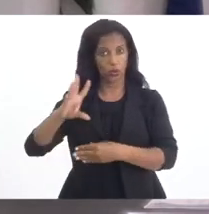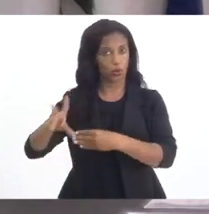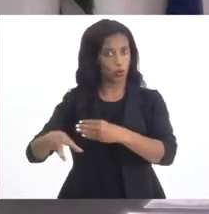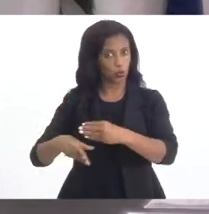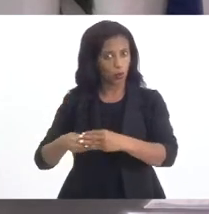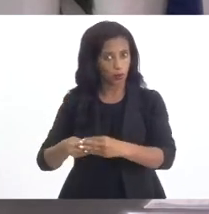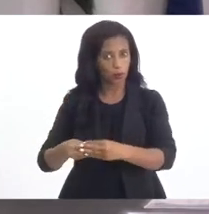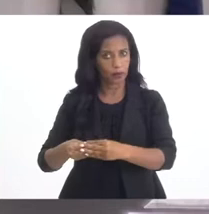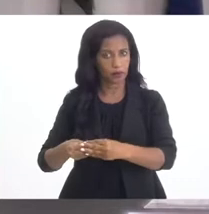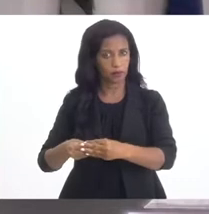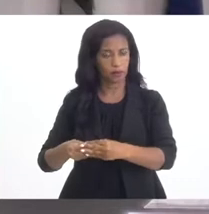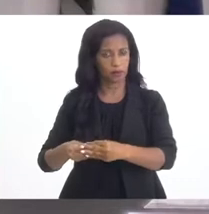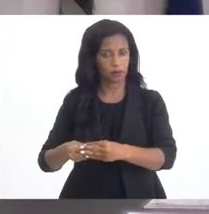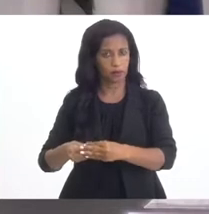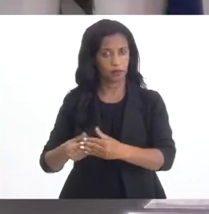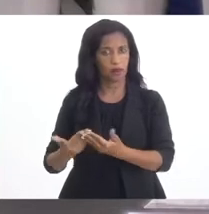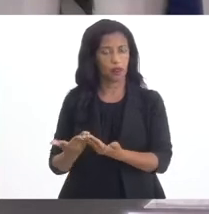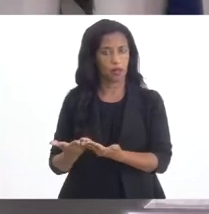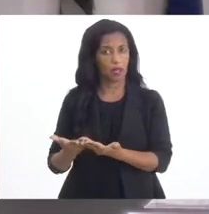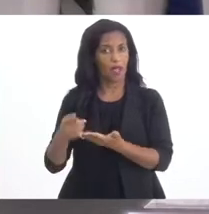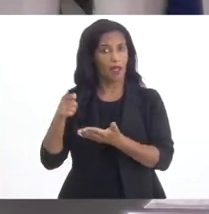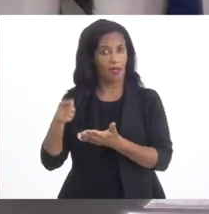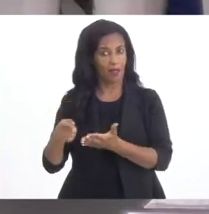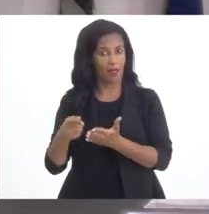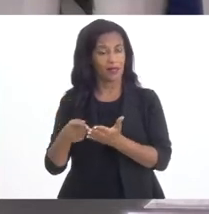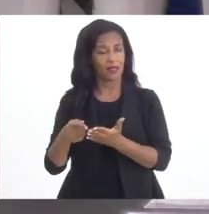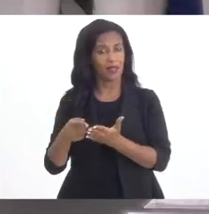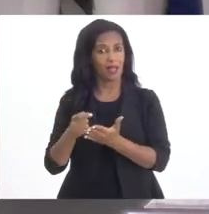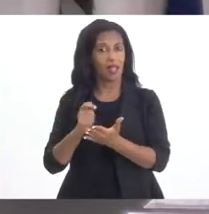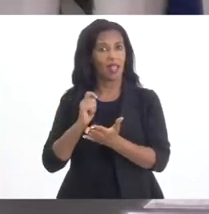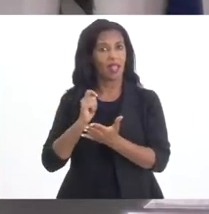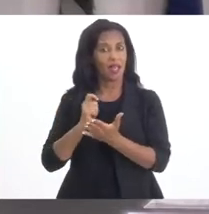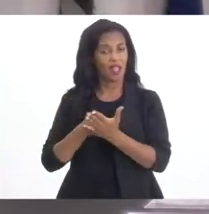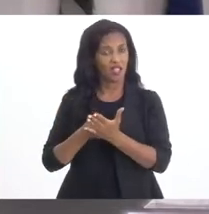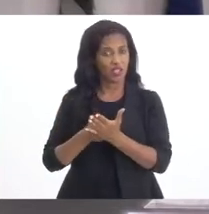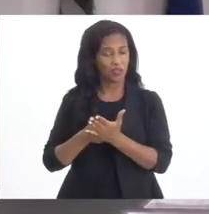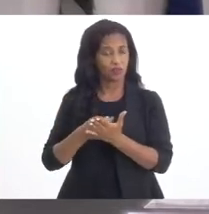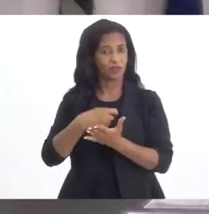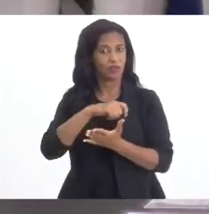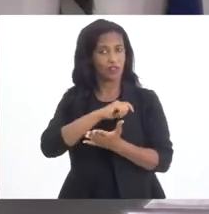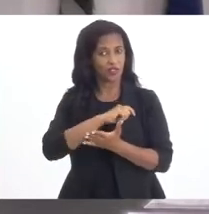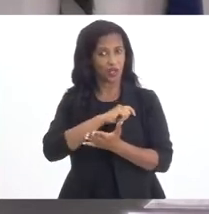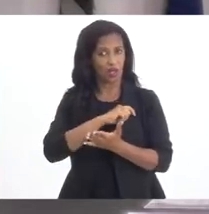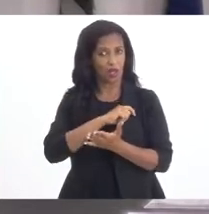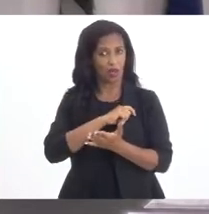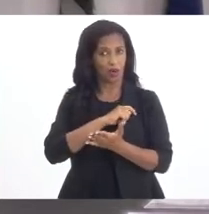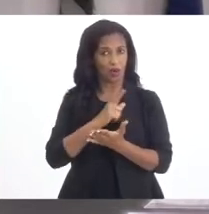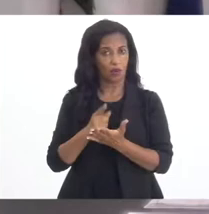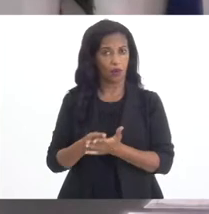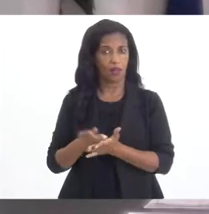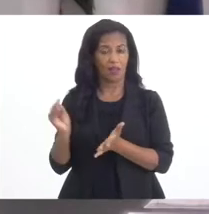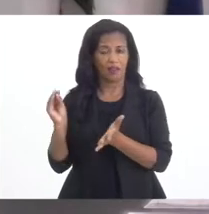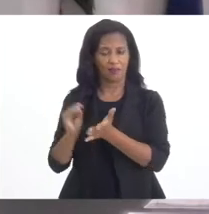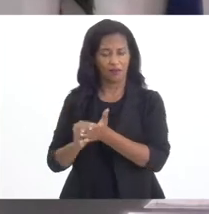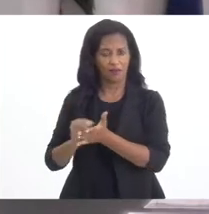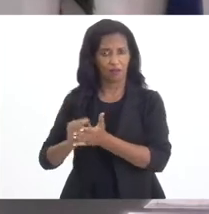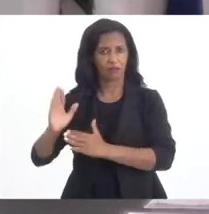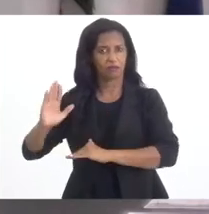incorporação, frente a esse regime de recuperação fiscal e a taxa de evasão de